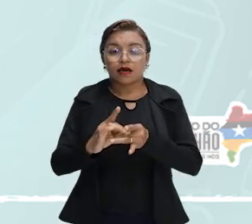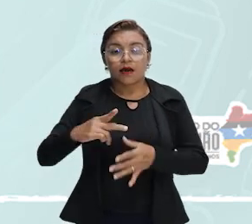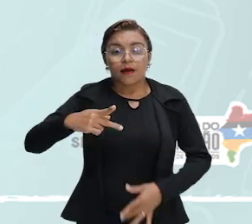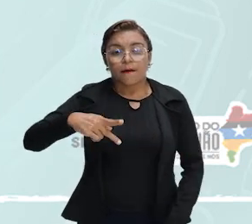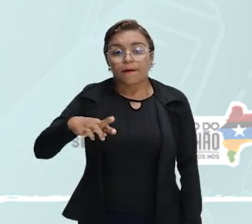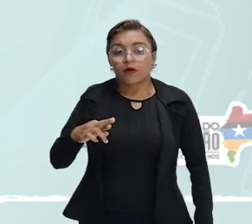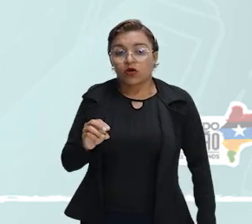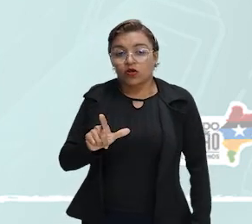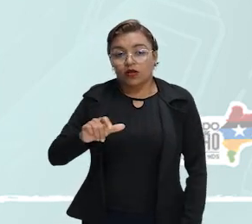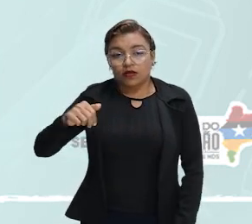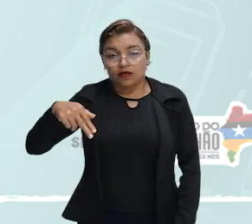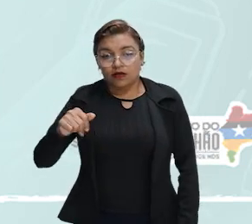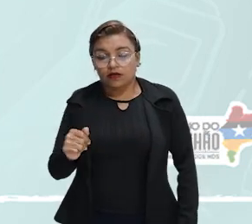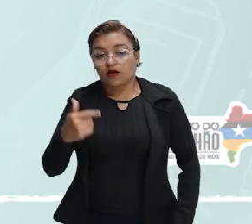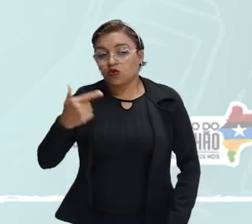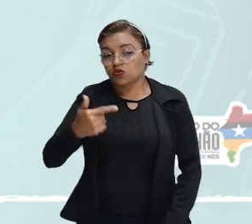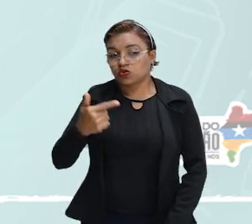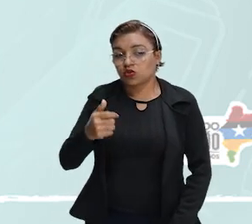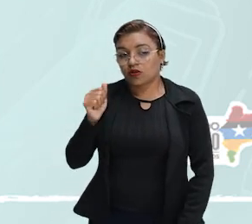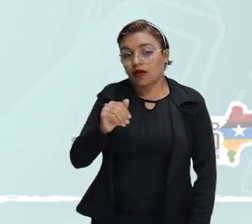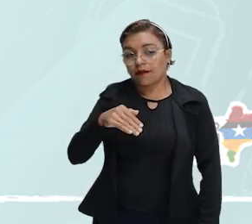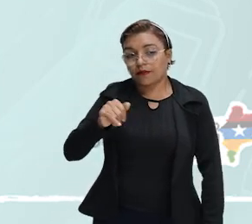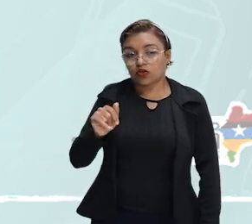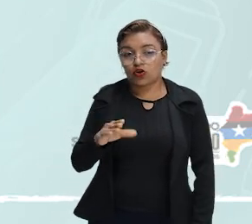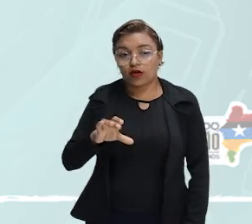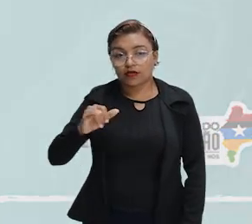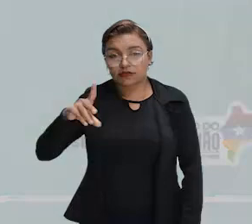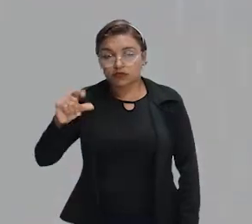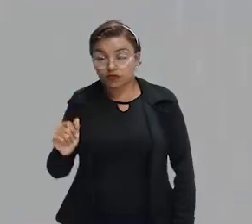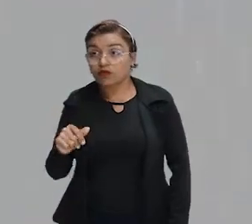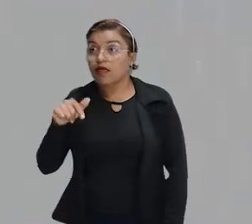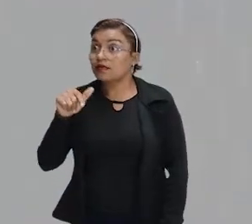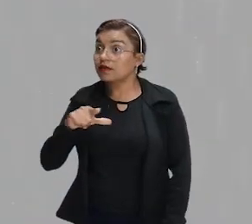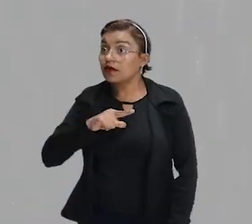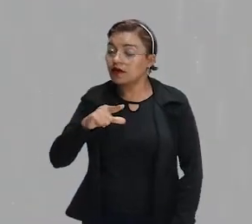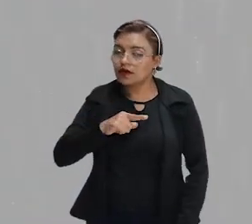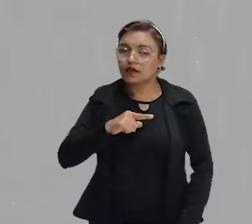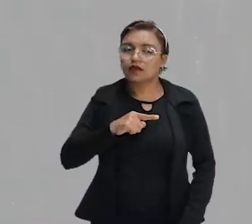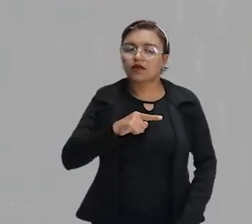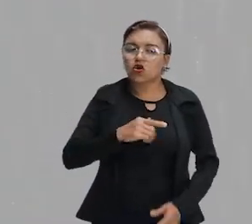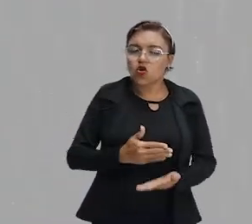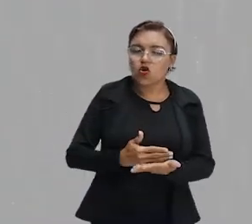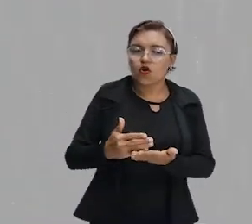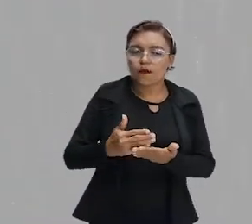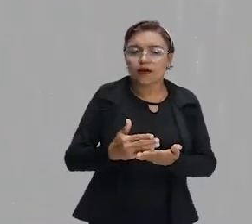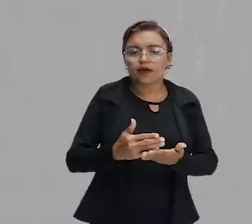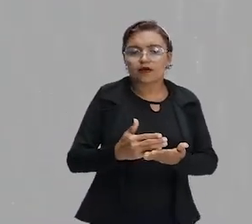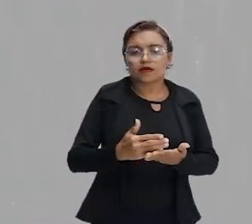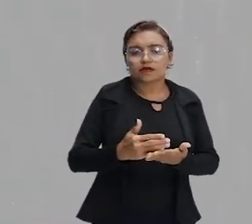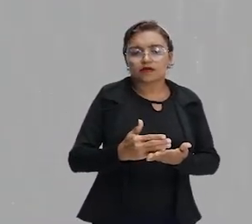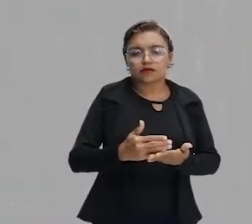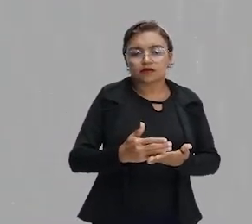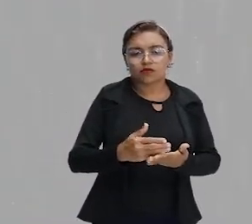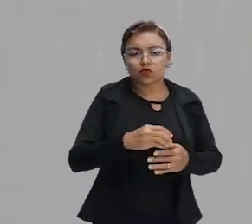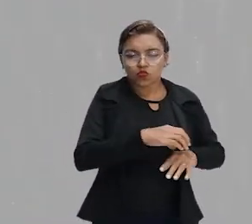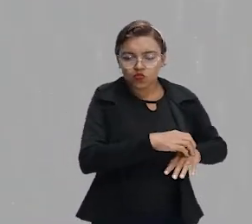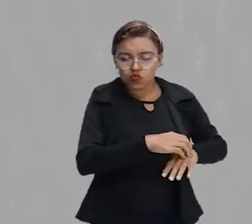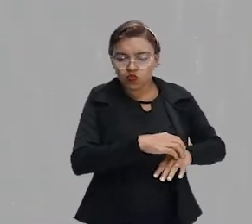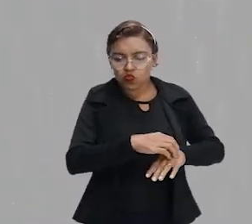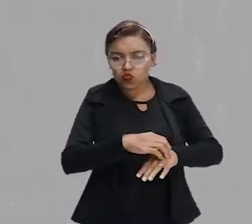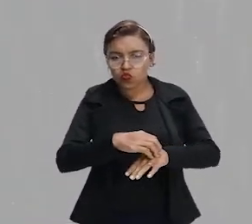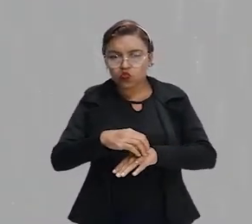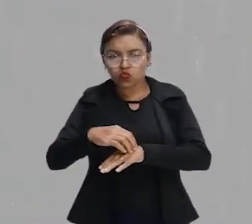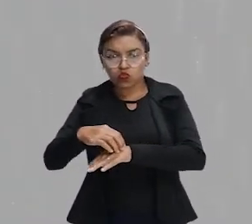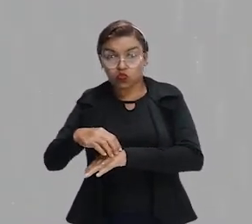é o segundo aminoácido. E observa que esse ribossomo ele vai começar a andar no RNA mensageiro. E quando ele